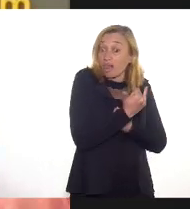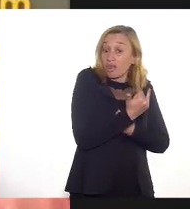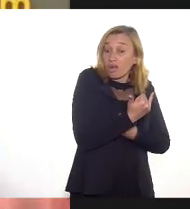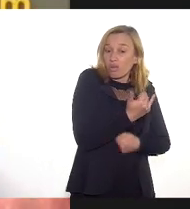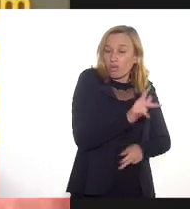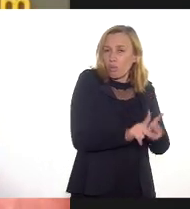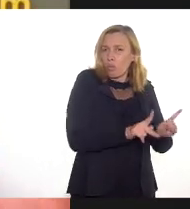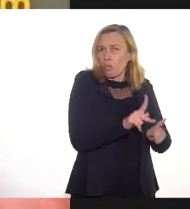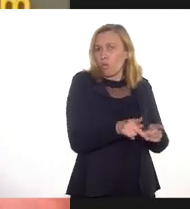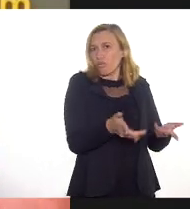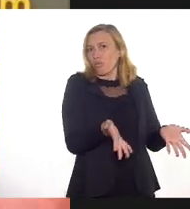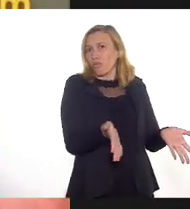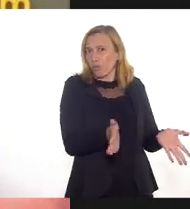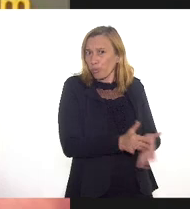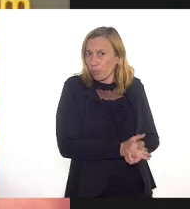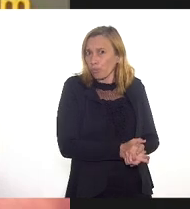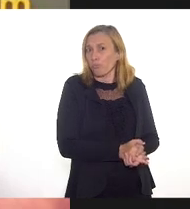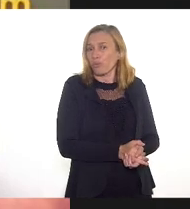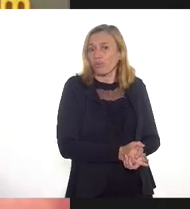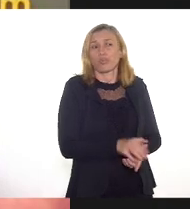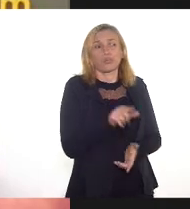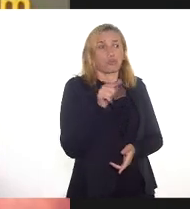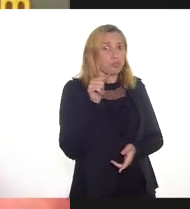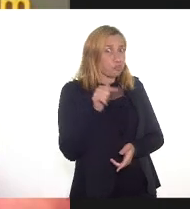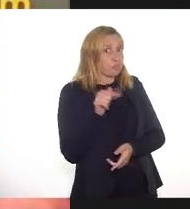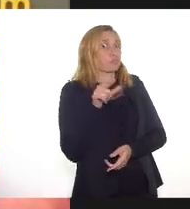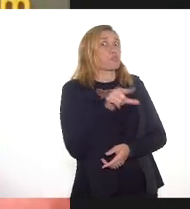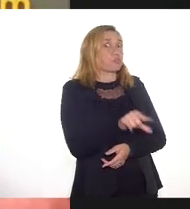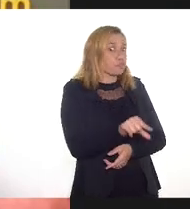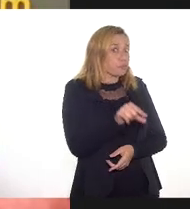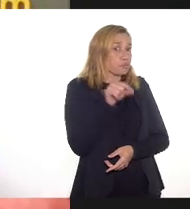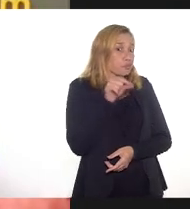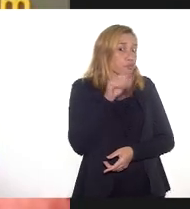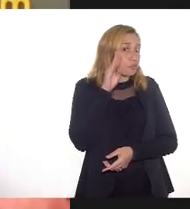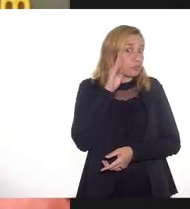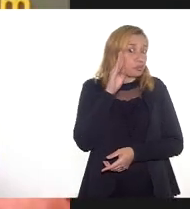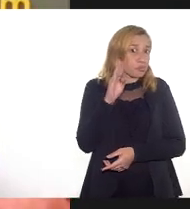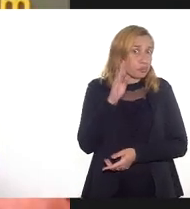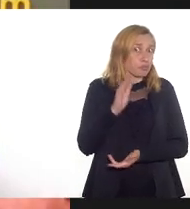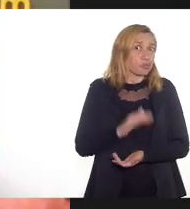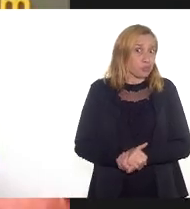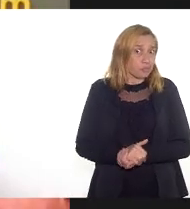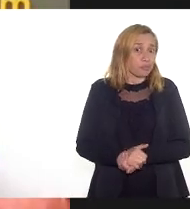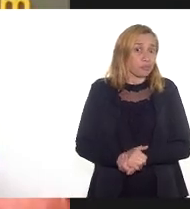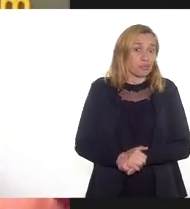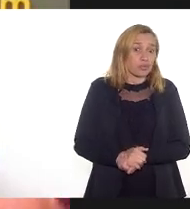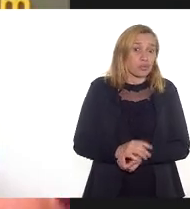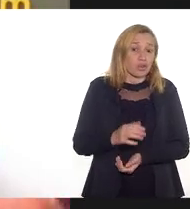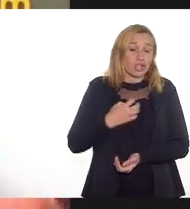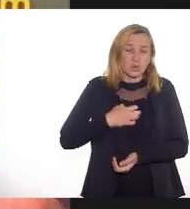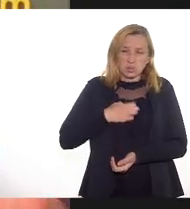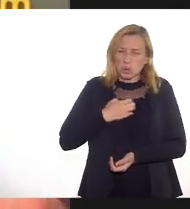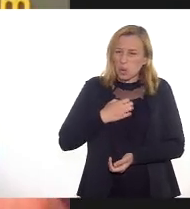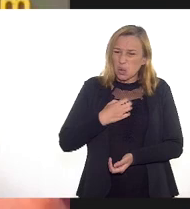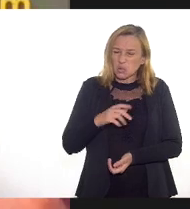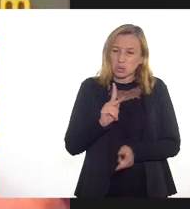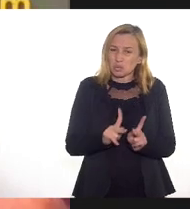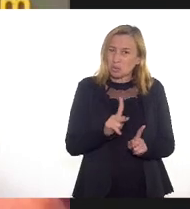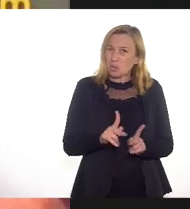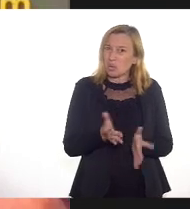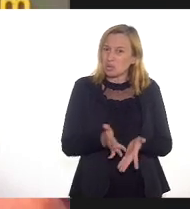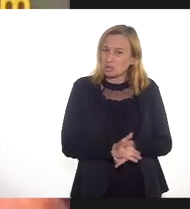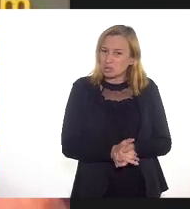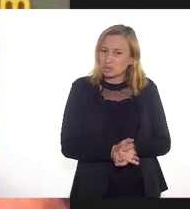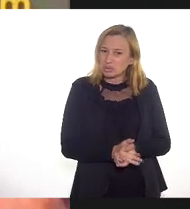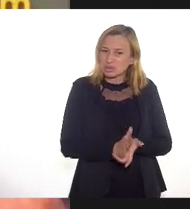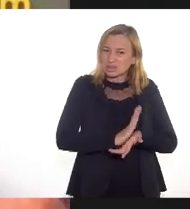né? Aqueles que foram eleitos, principalmente incitando o ódio do povo,